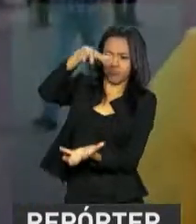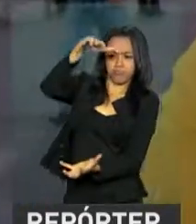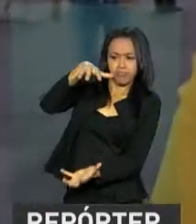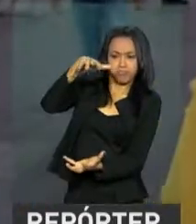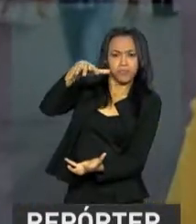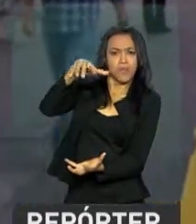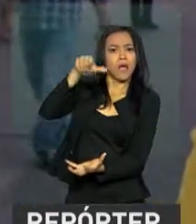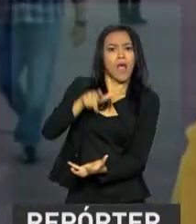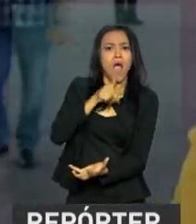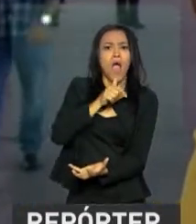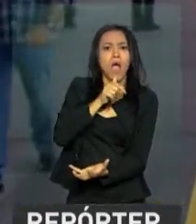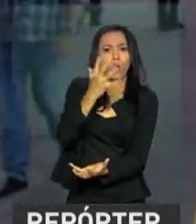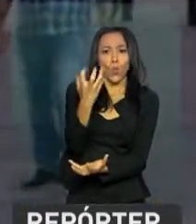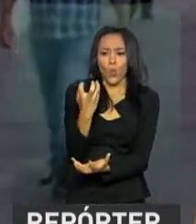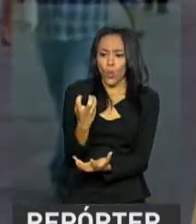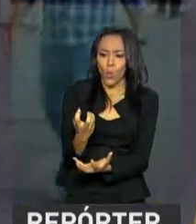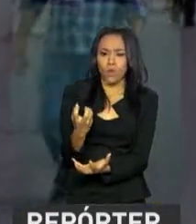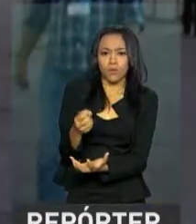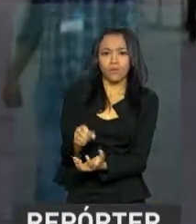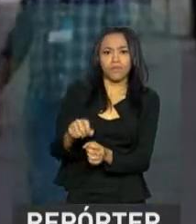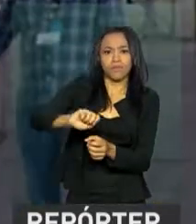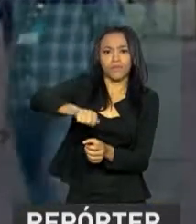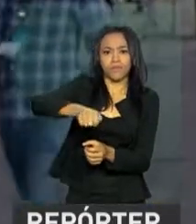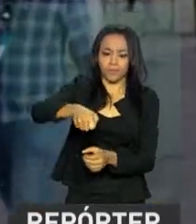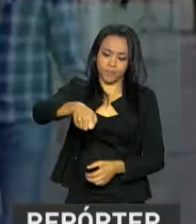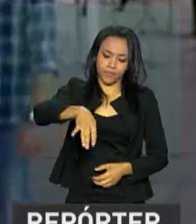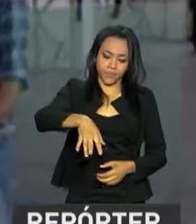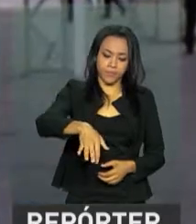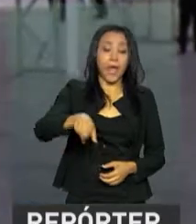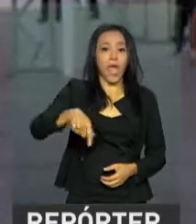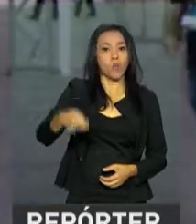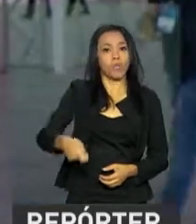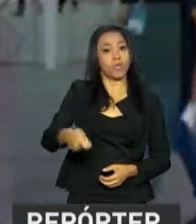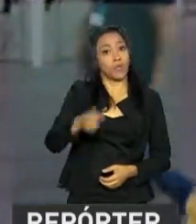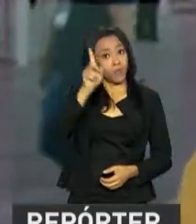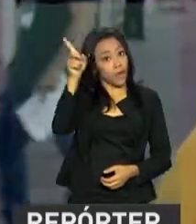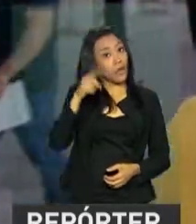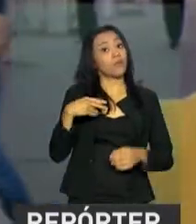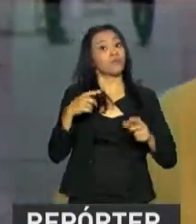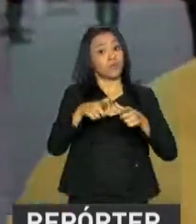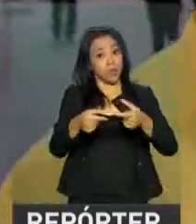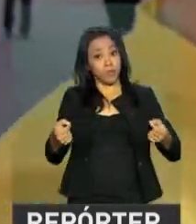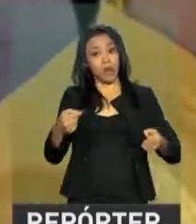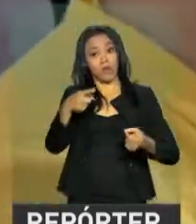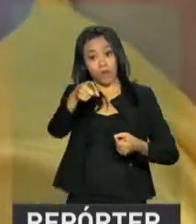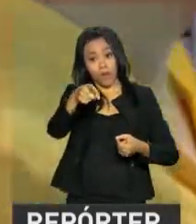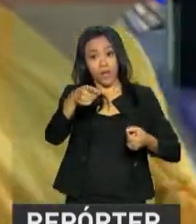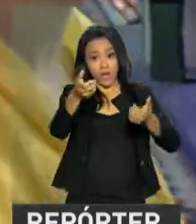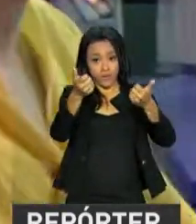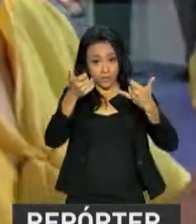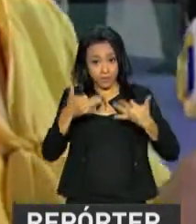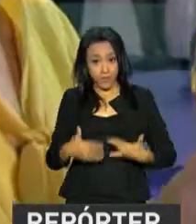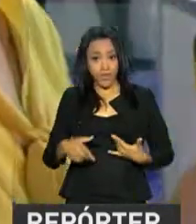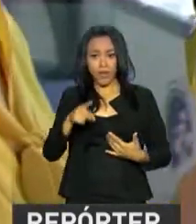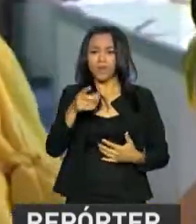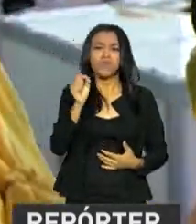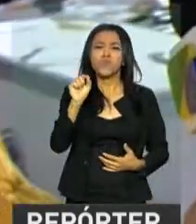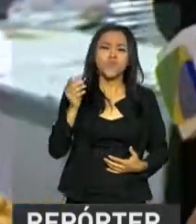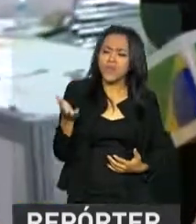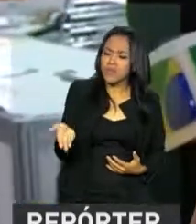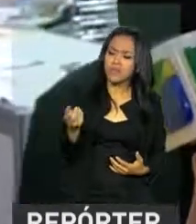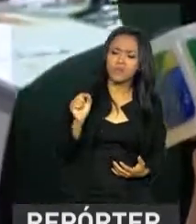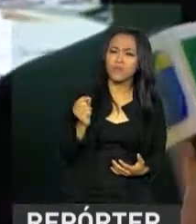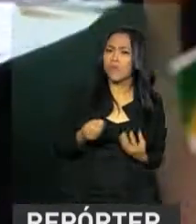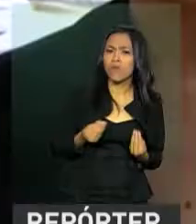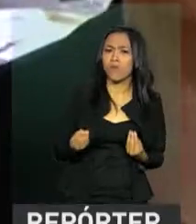de filtro que é obrigatório em todas as residências do Japão. Para explicar melhor para a gente, eu vou conversar agora com a Giovana Fernandes. Giovana, explica para a gente como é que